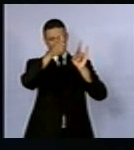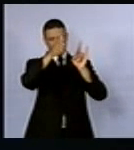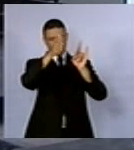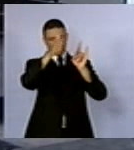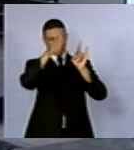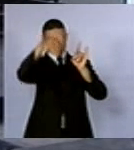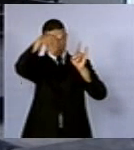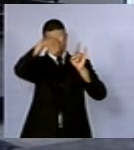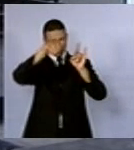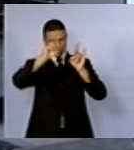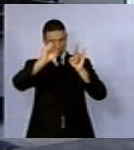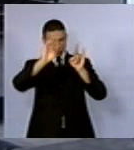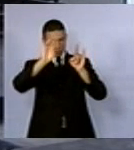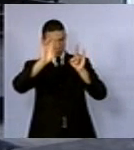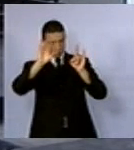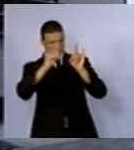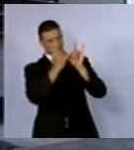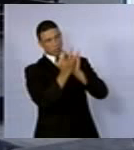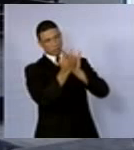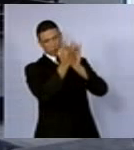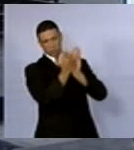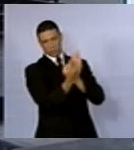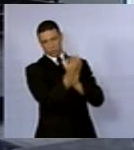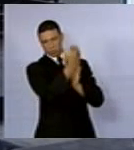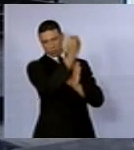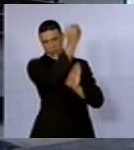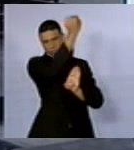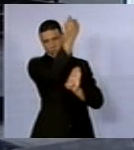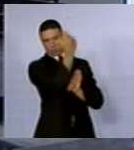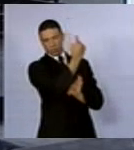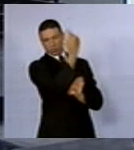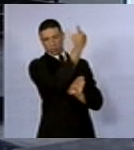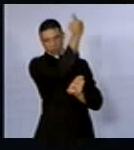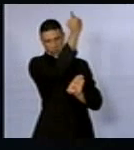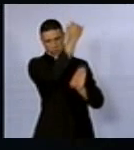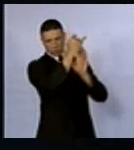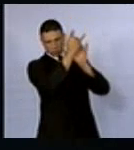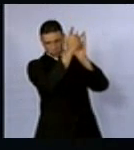É a situação real da torre ali. Real da torre ali. E aí...